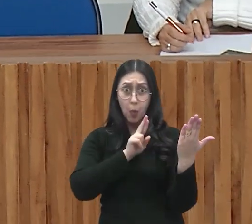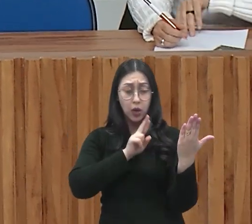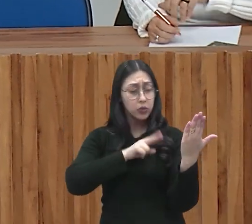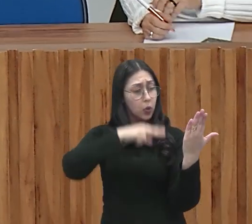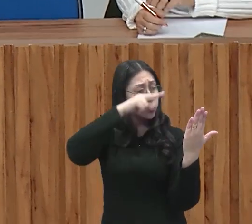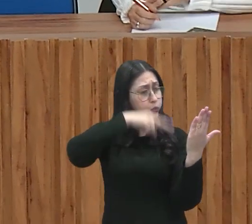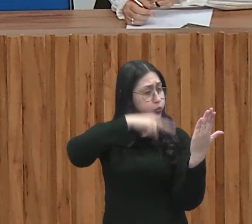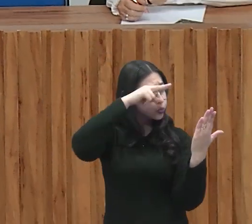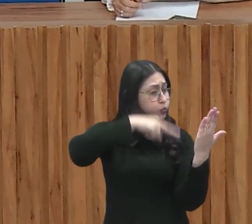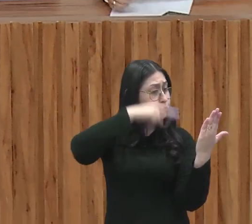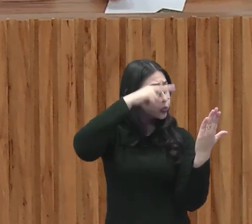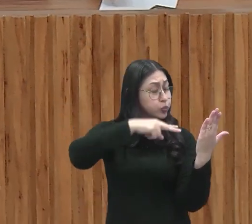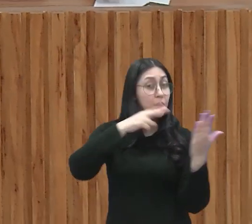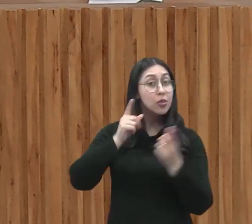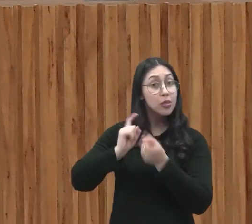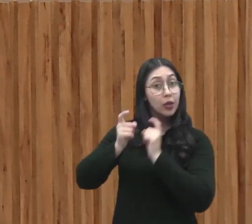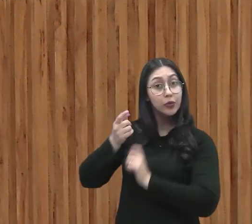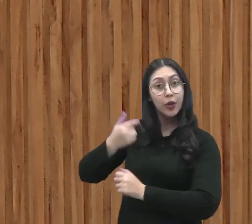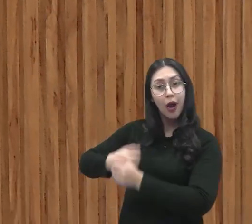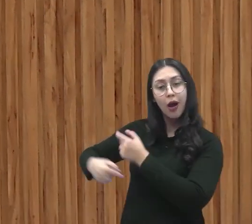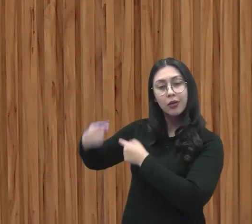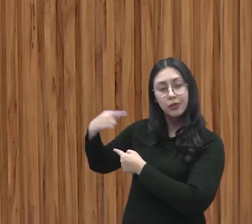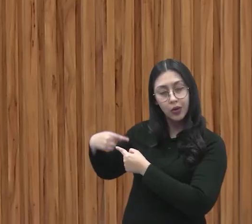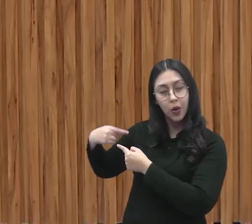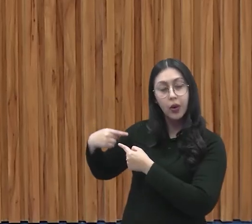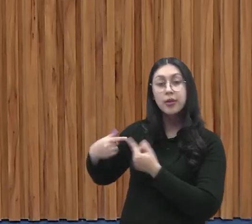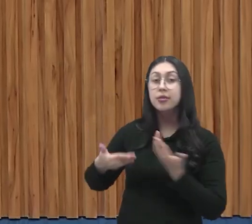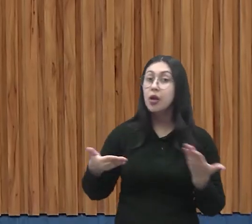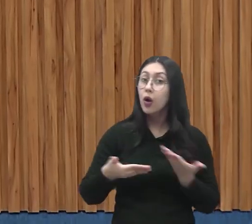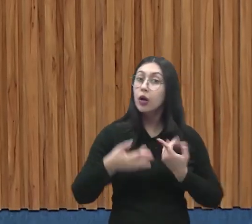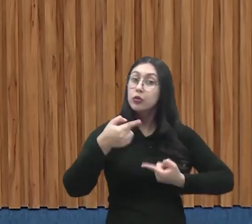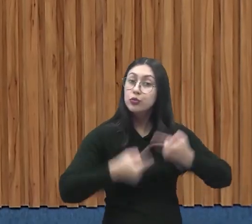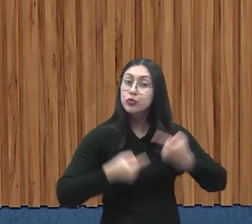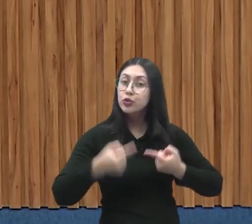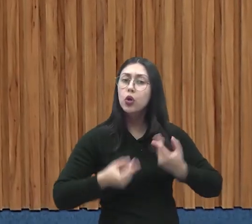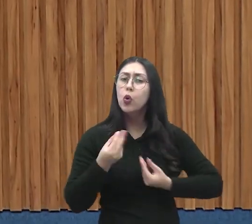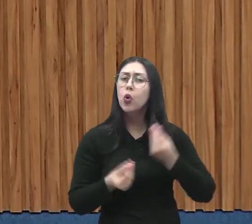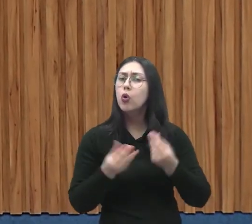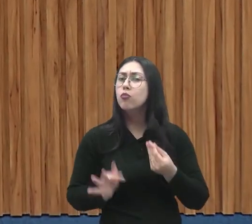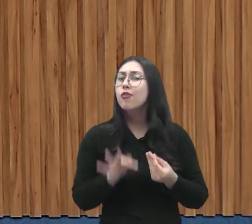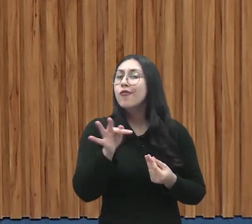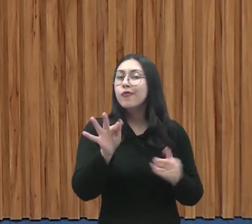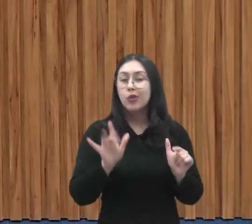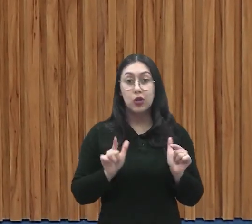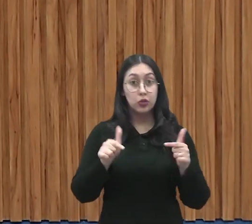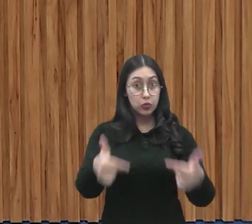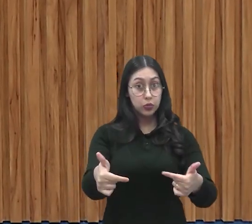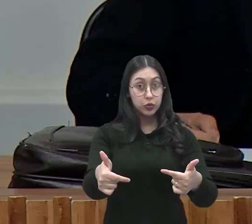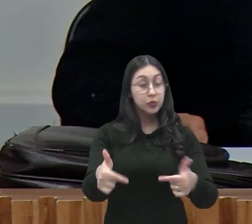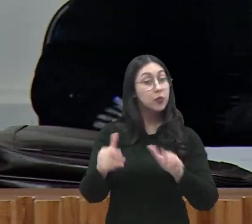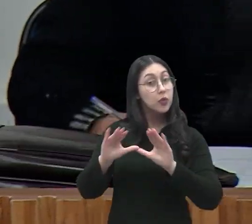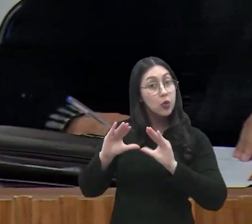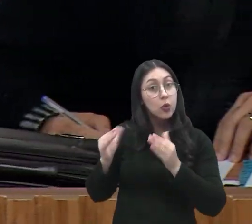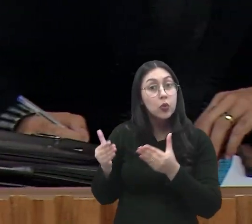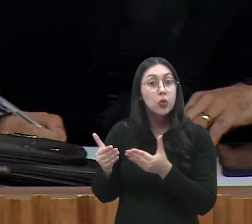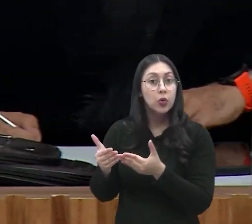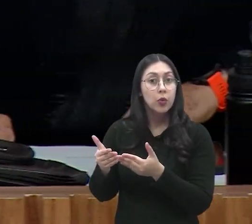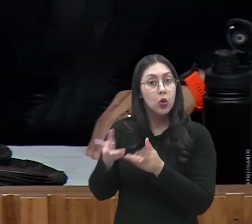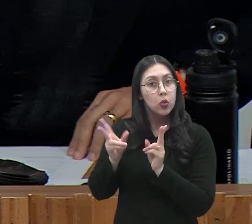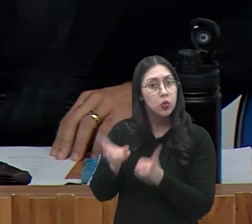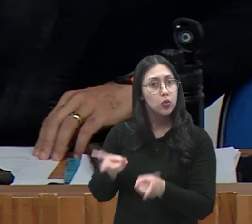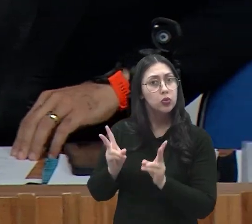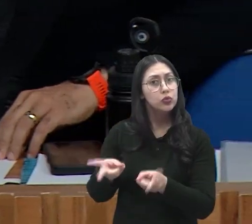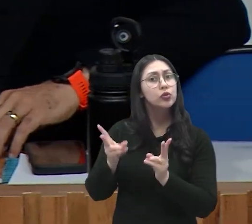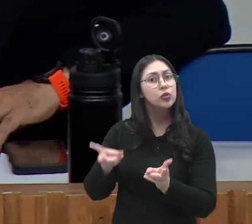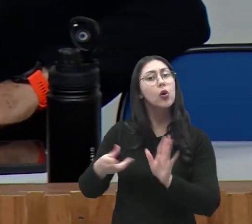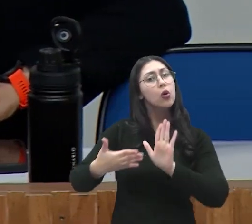questionamentos encaminhados à Prefeitura na reunião anterior e debateram as próximas ações da comissão. O grupo